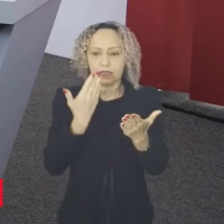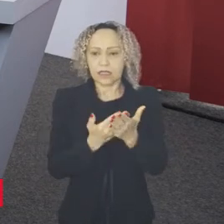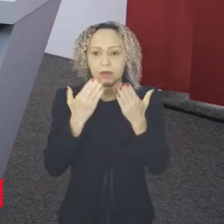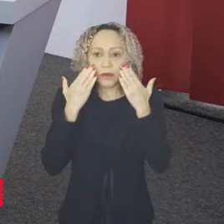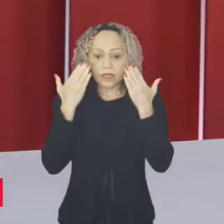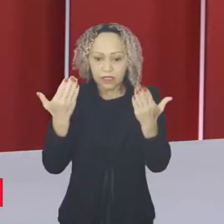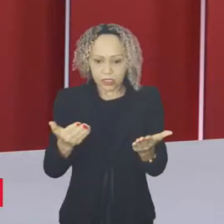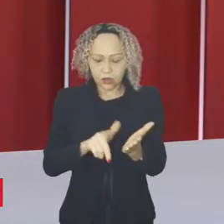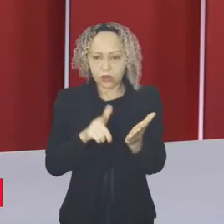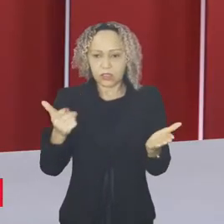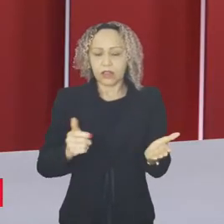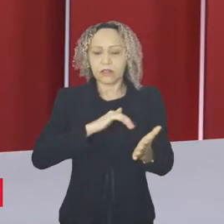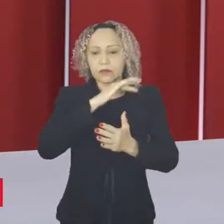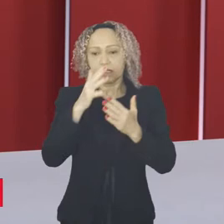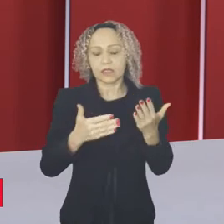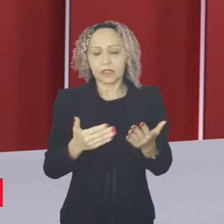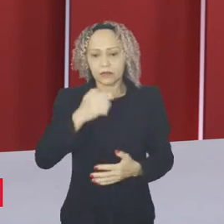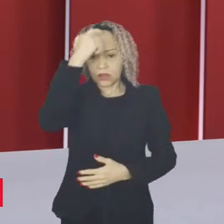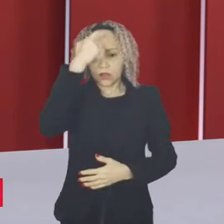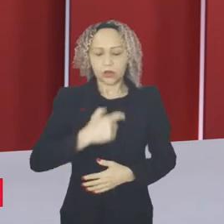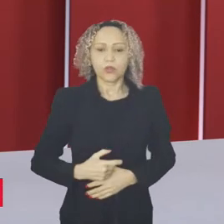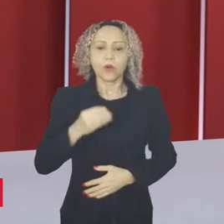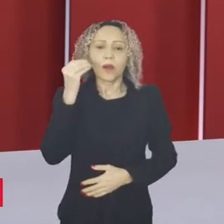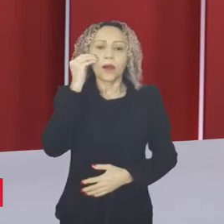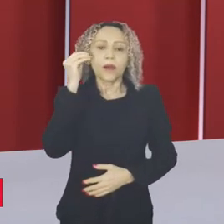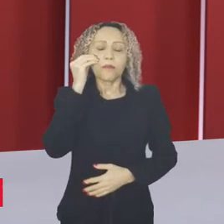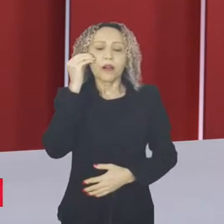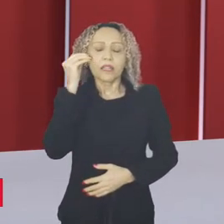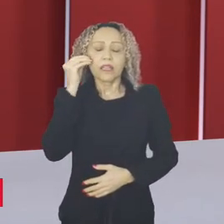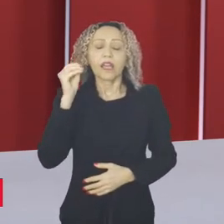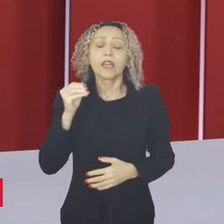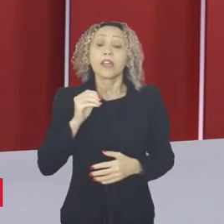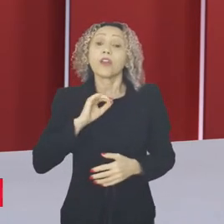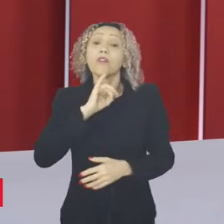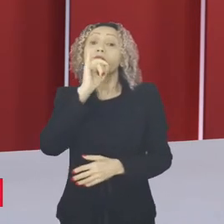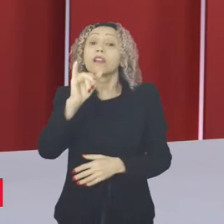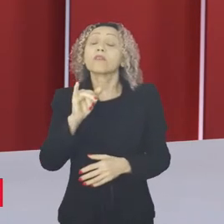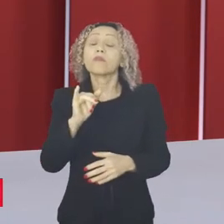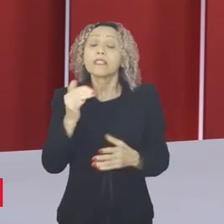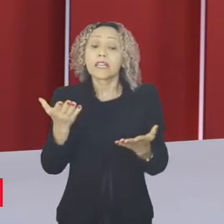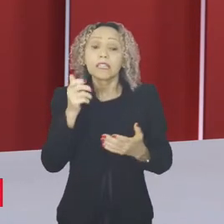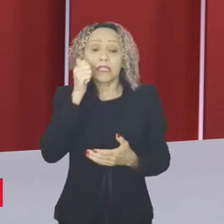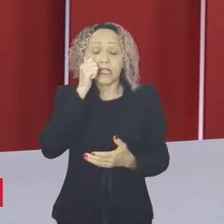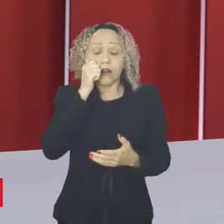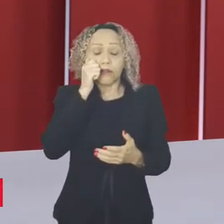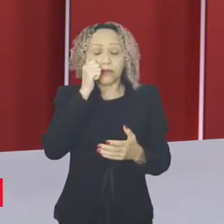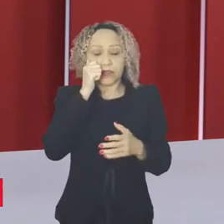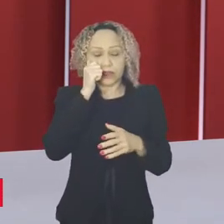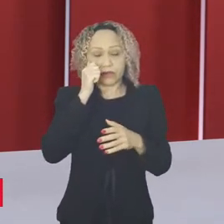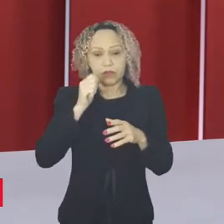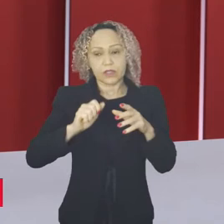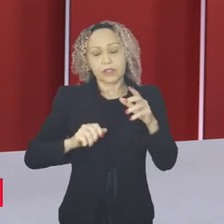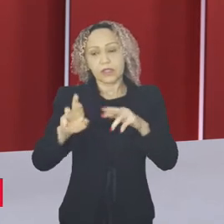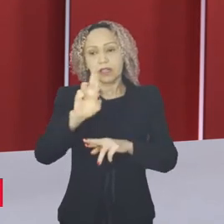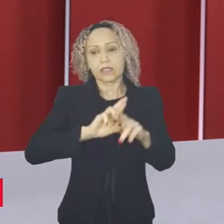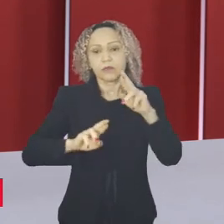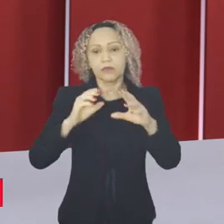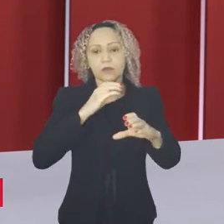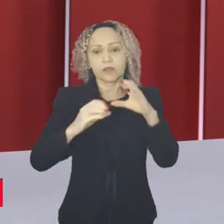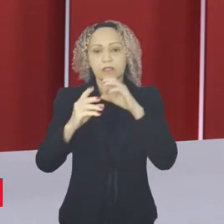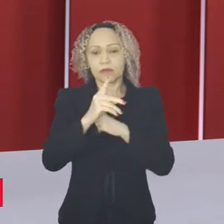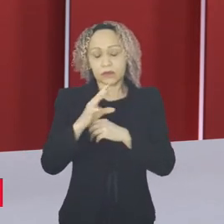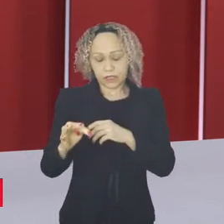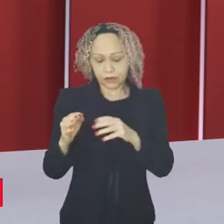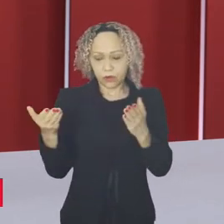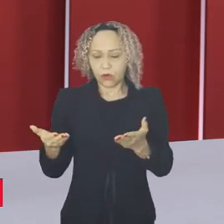sinais. Eu sou Amanda Guerra e eu falo com você ao vivo do estúdio da Rede Povo de Comunicação, do PT. Hoje a diretora socioambiental do